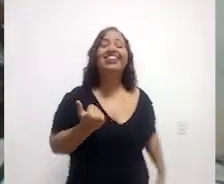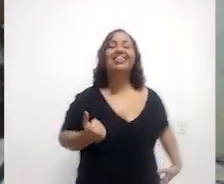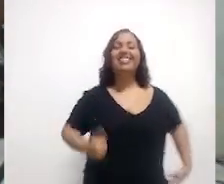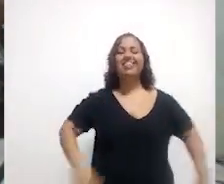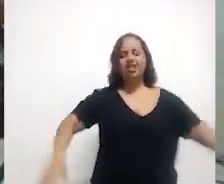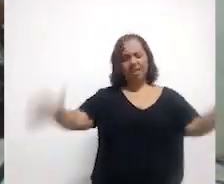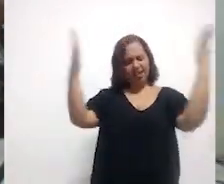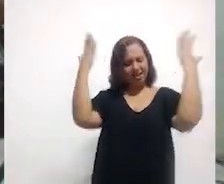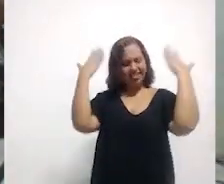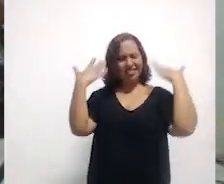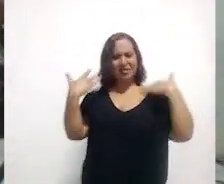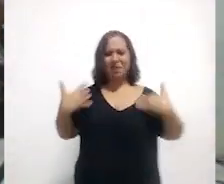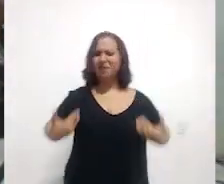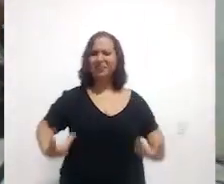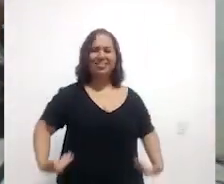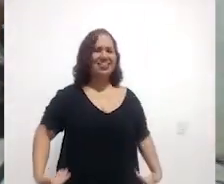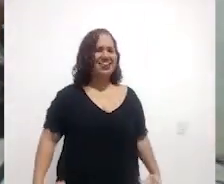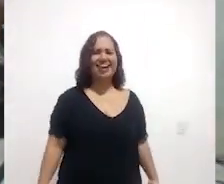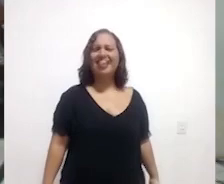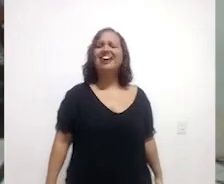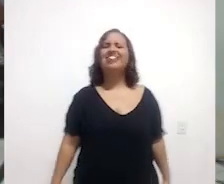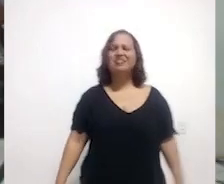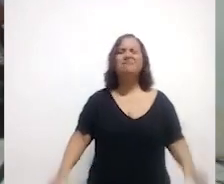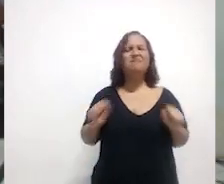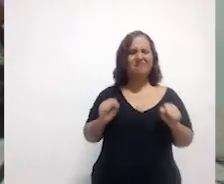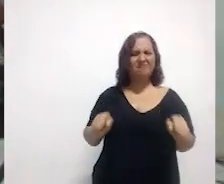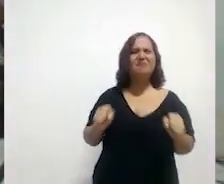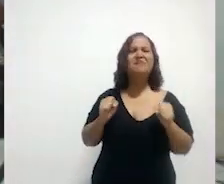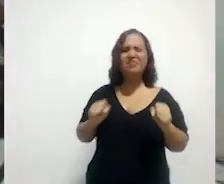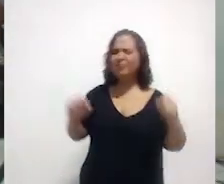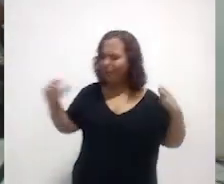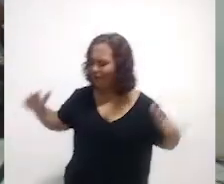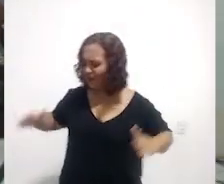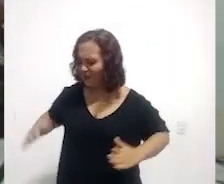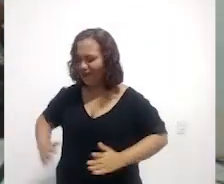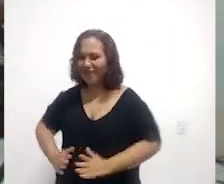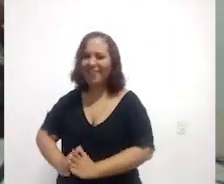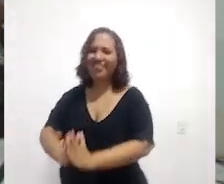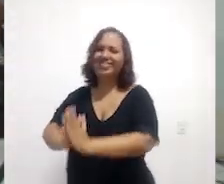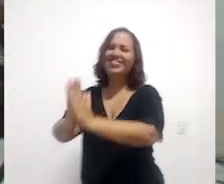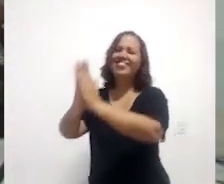Vem, assim como estás para